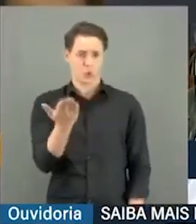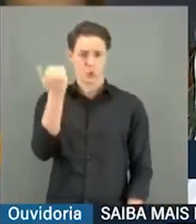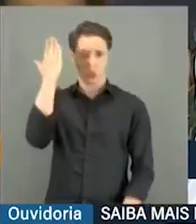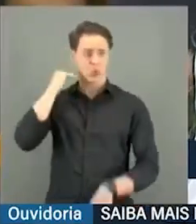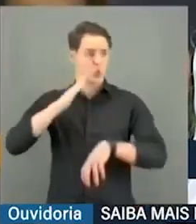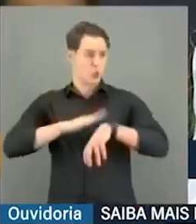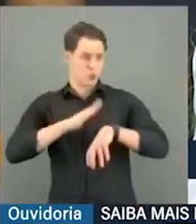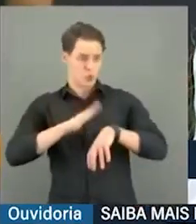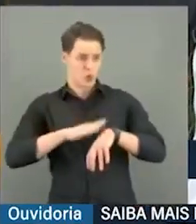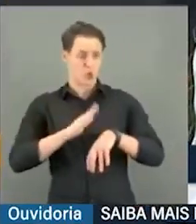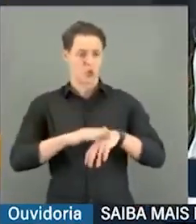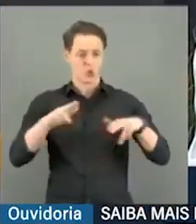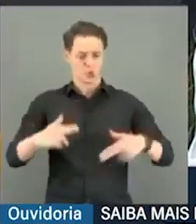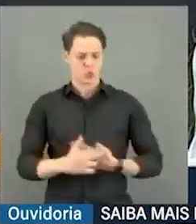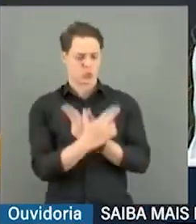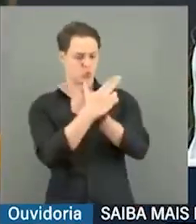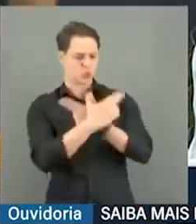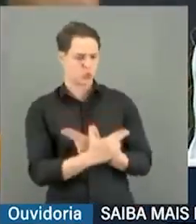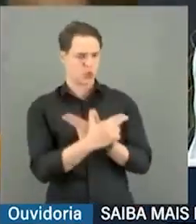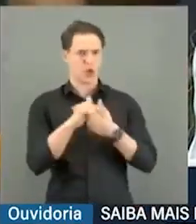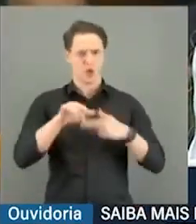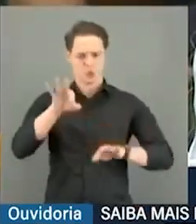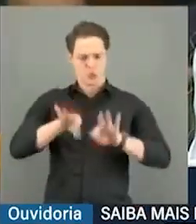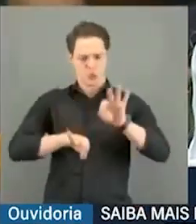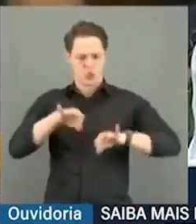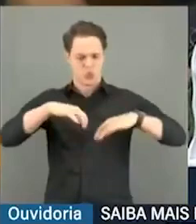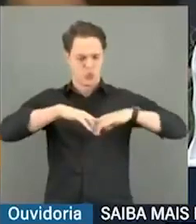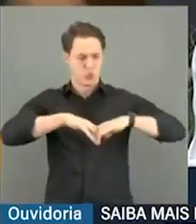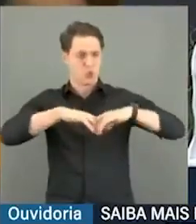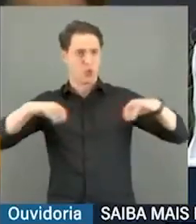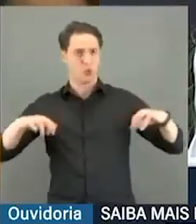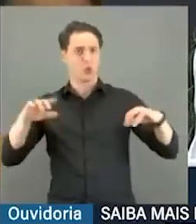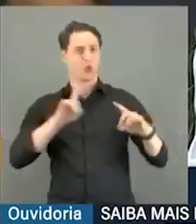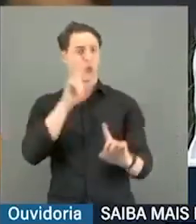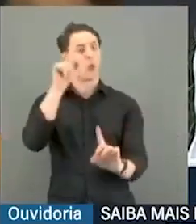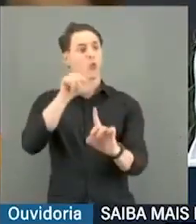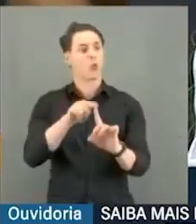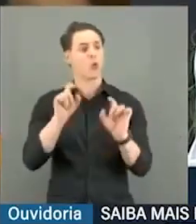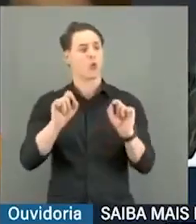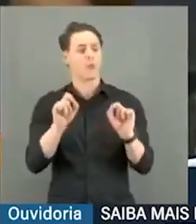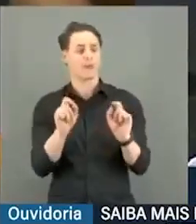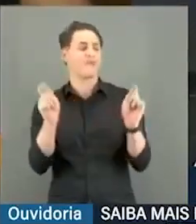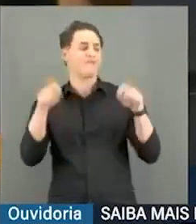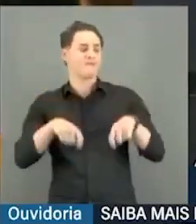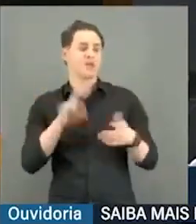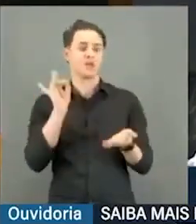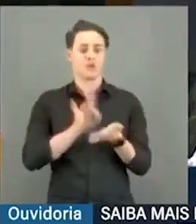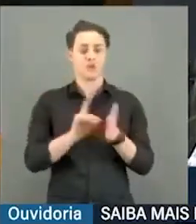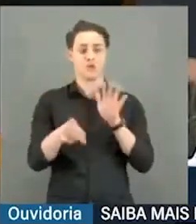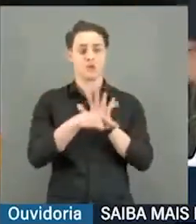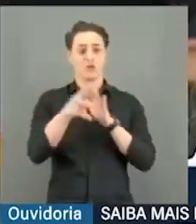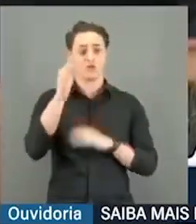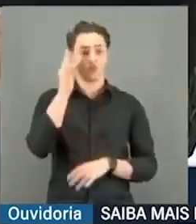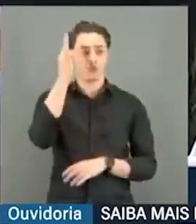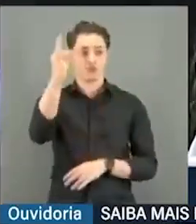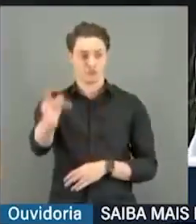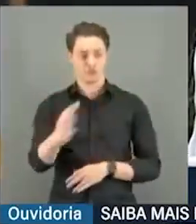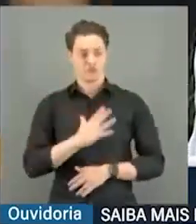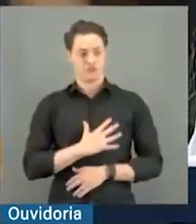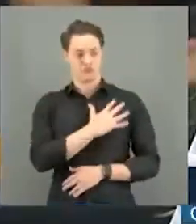as Forças Armadas estavam divididas com relação ao destino que se deveria dar ao futuro do regime